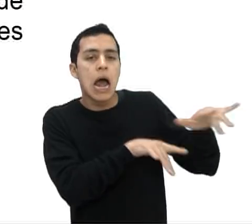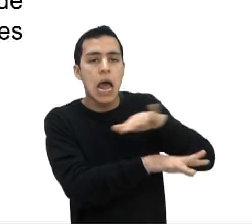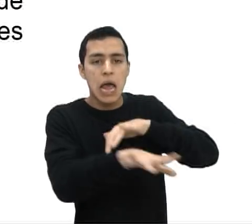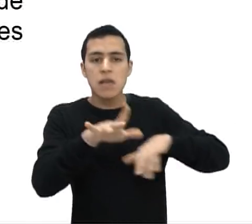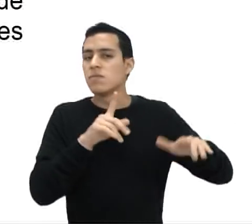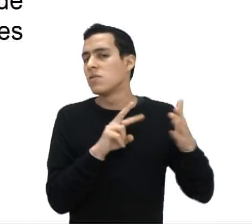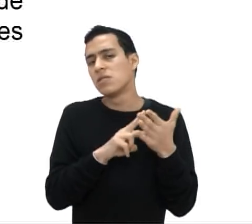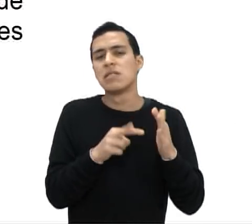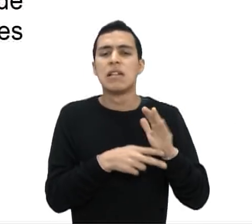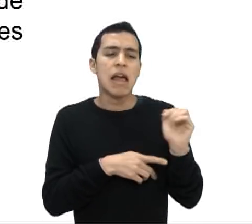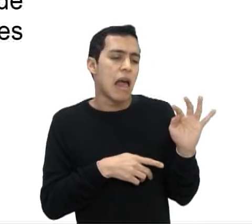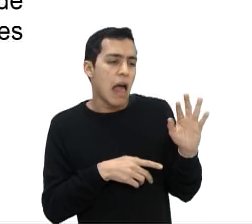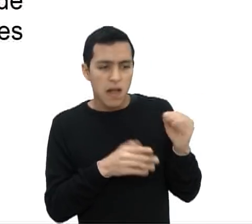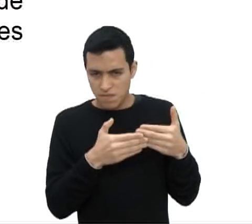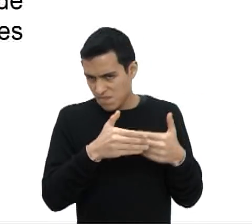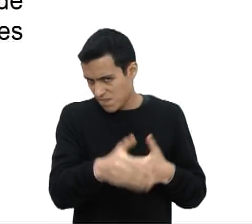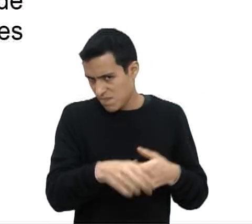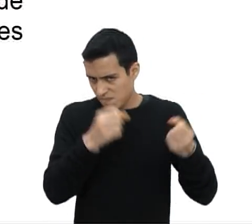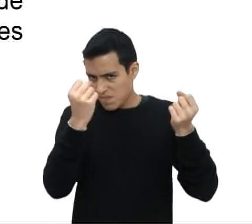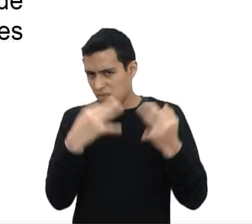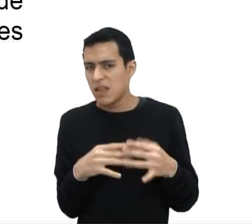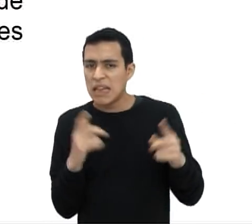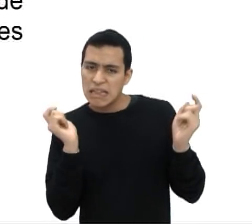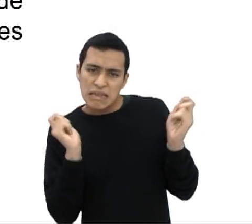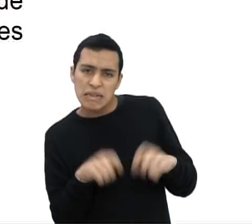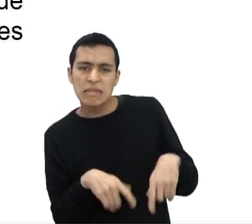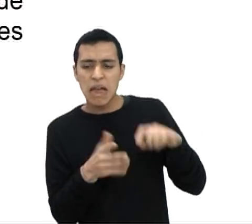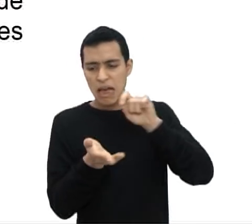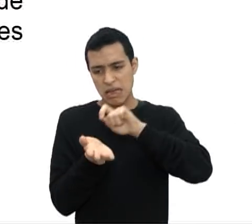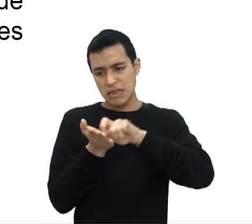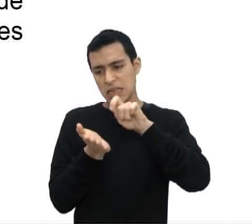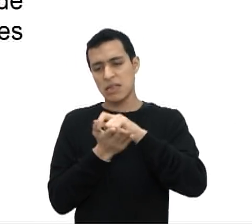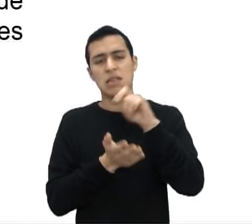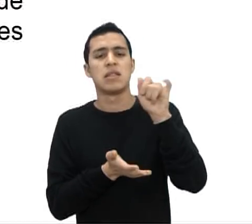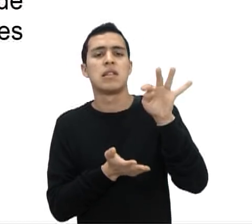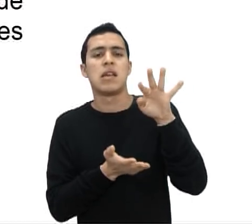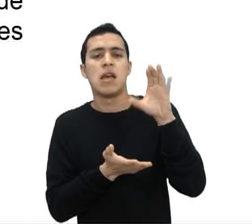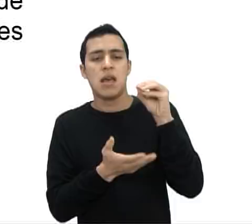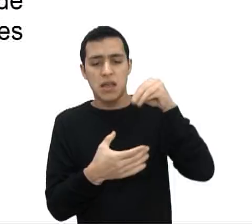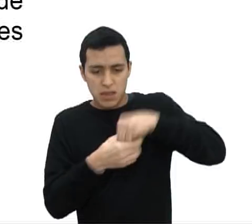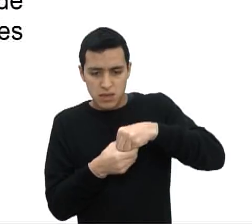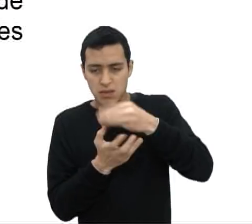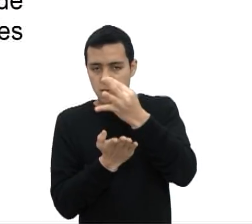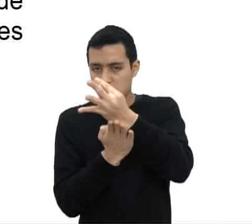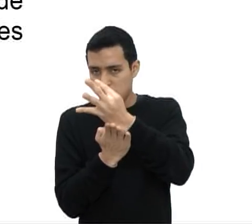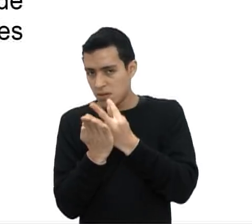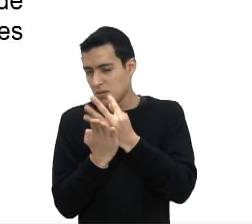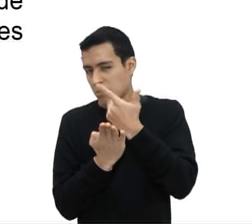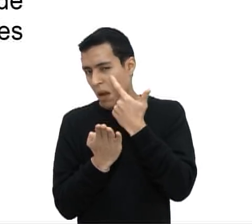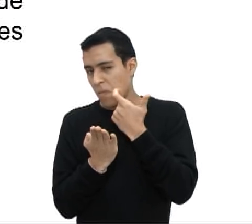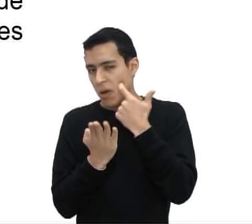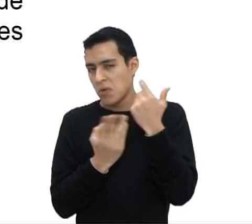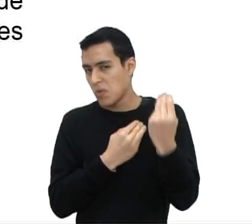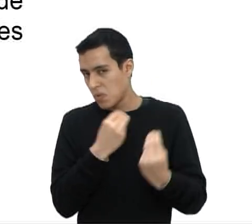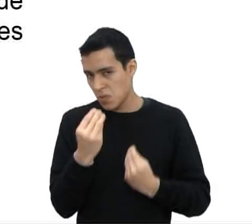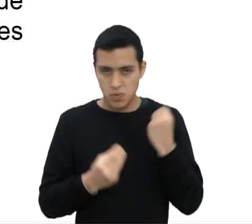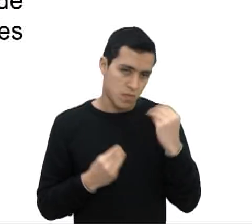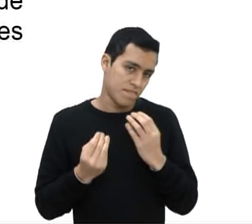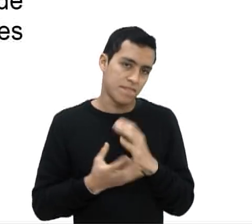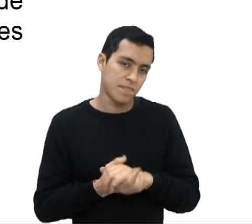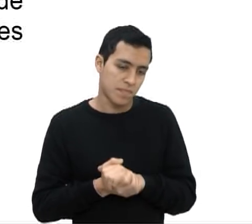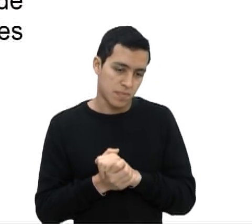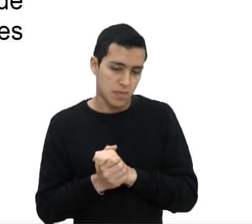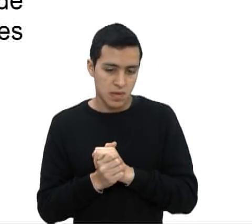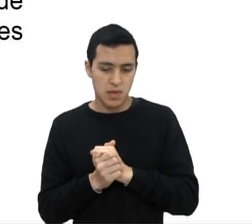esse ato, como que a gente consegue escrever um ato dentro de um texto dramático. Então, ele diz lá,